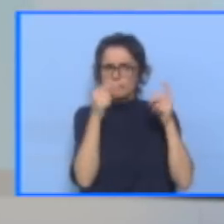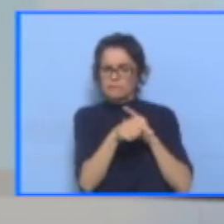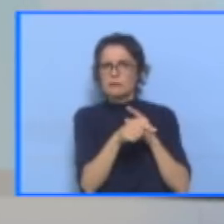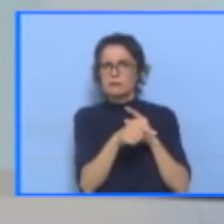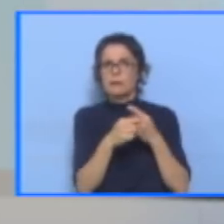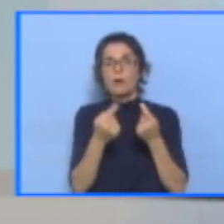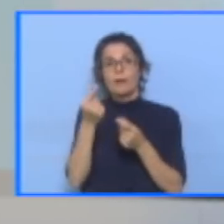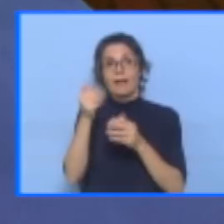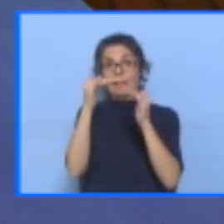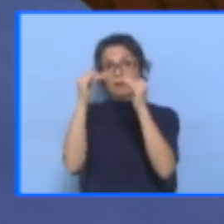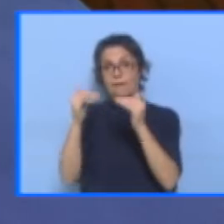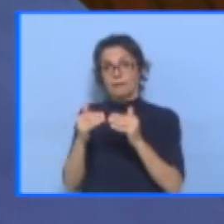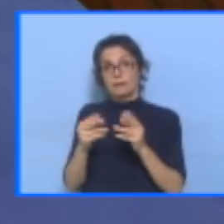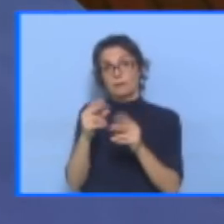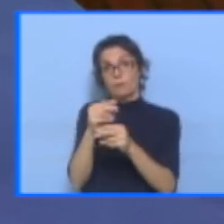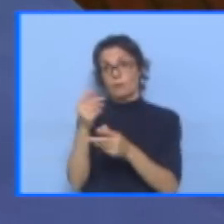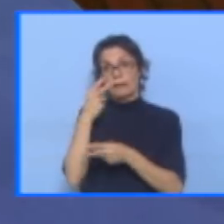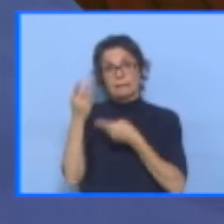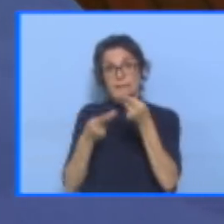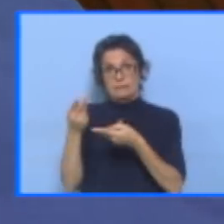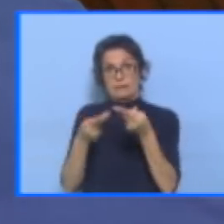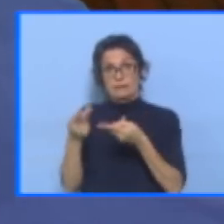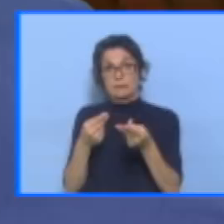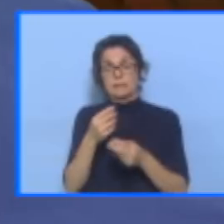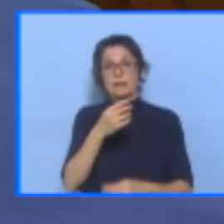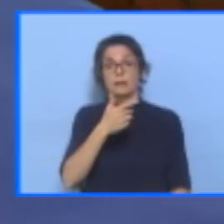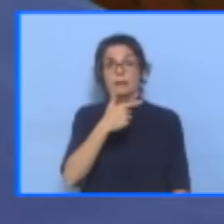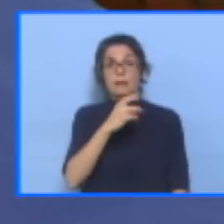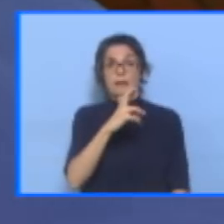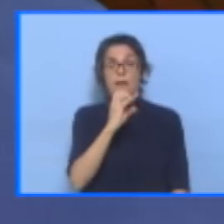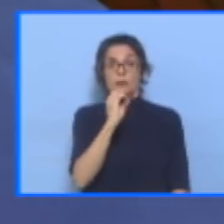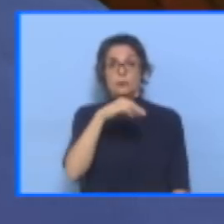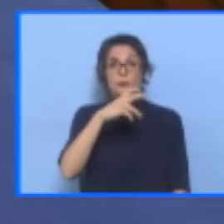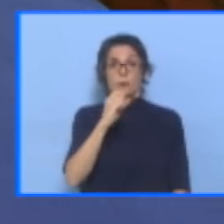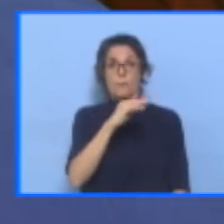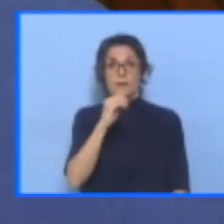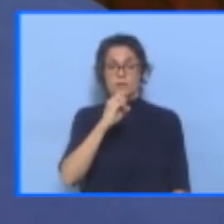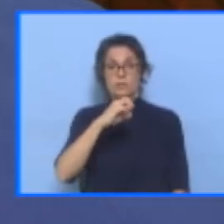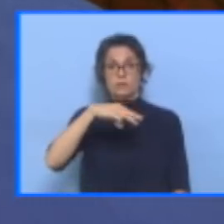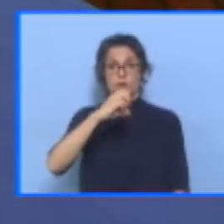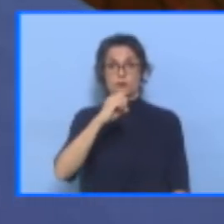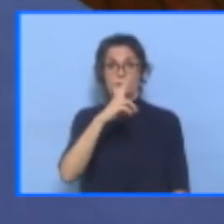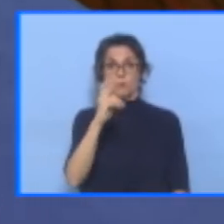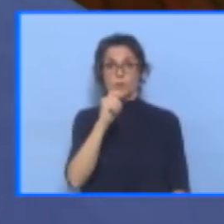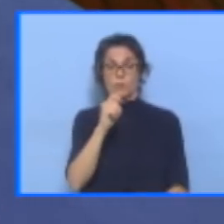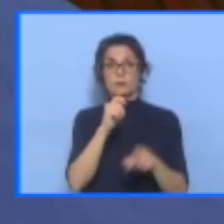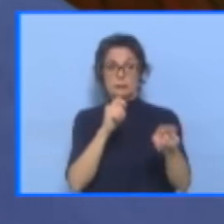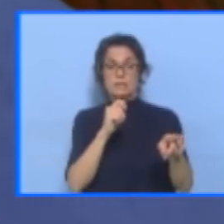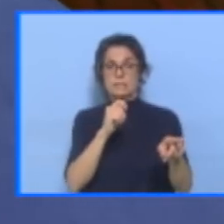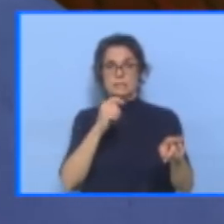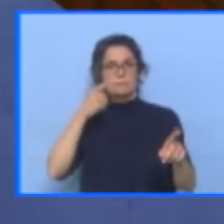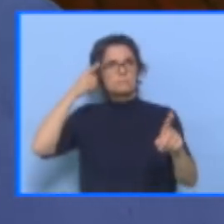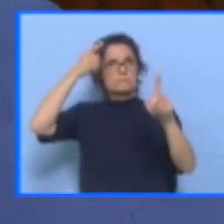não é? Tomás Moro, com uma linguagem, naturalmente há 500 anos, mas continua a ser inspirador de questões